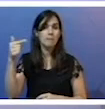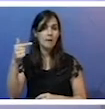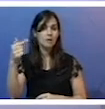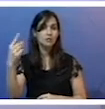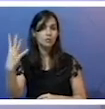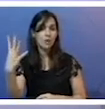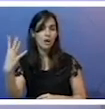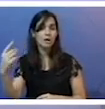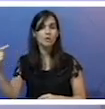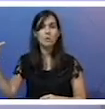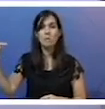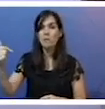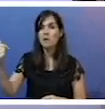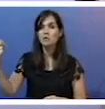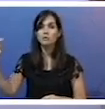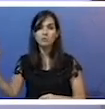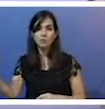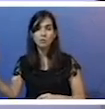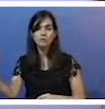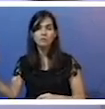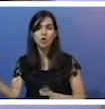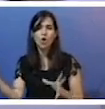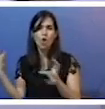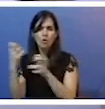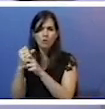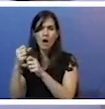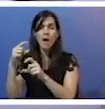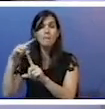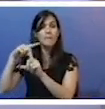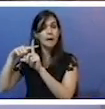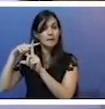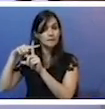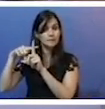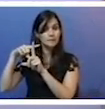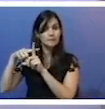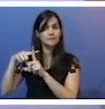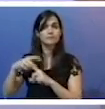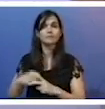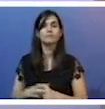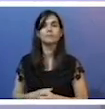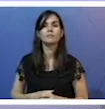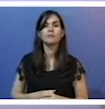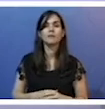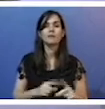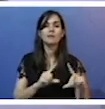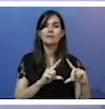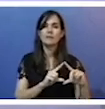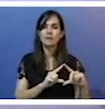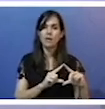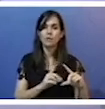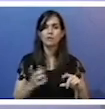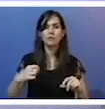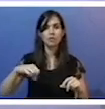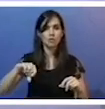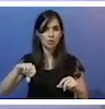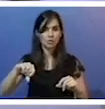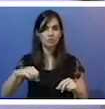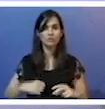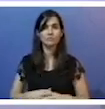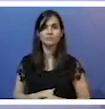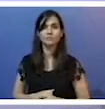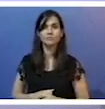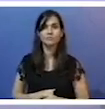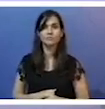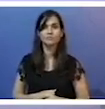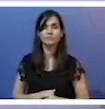menos 2 menos com menos dá mais quatro meses 281 mais oito vai dar 9